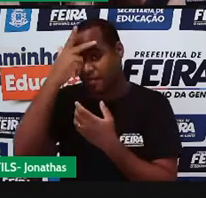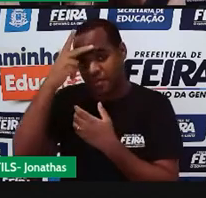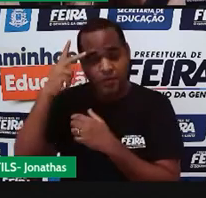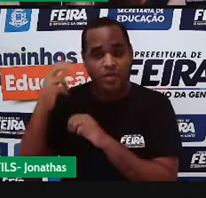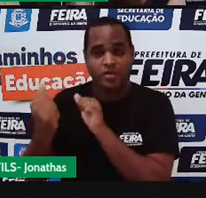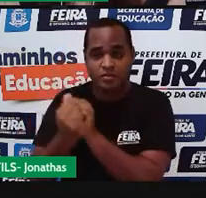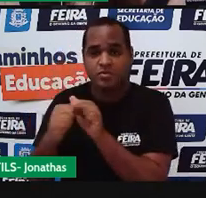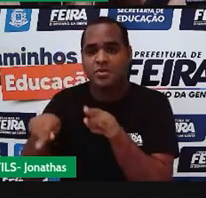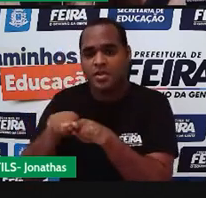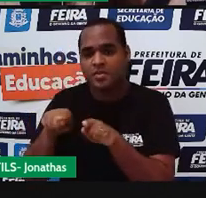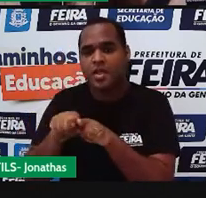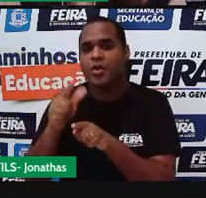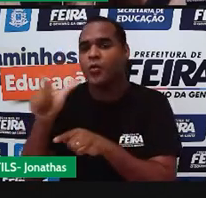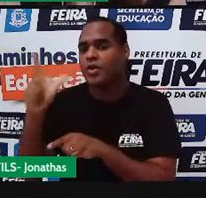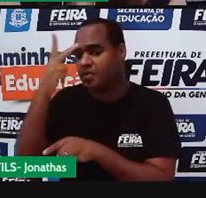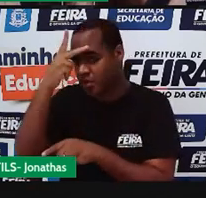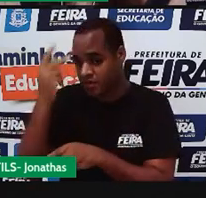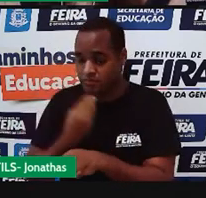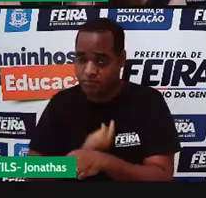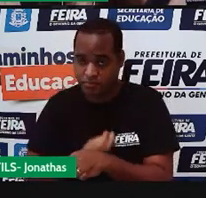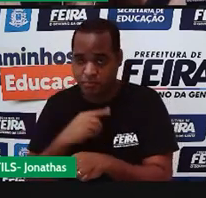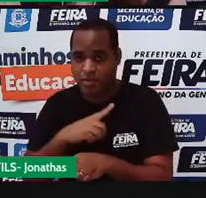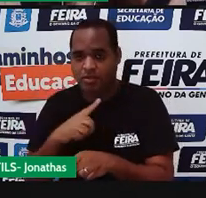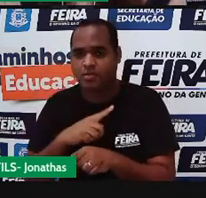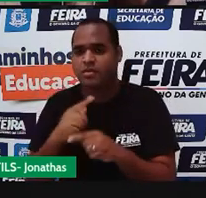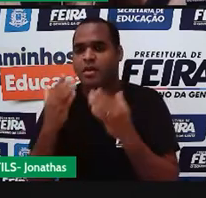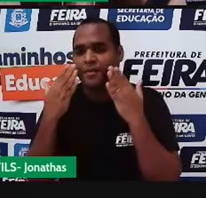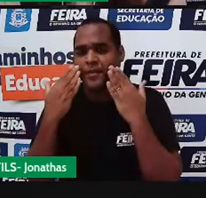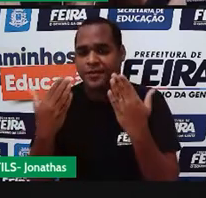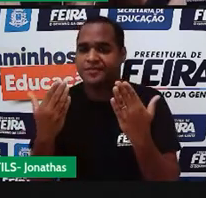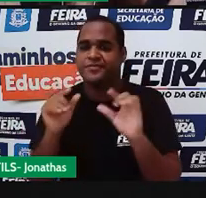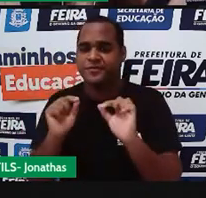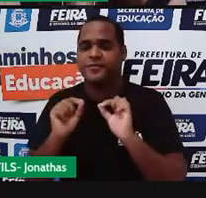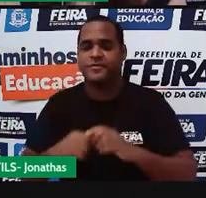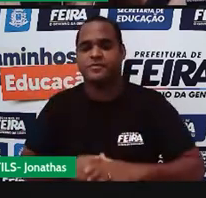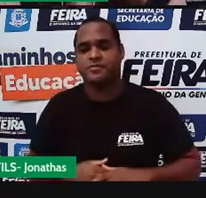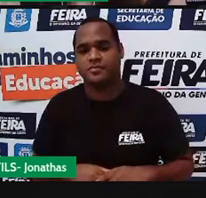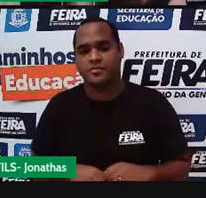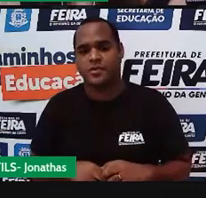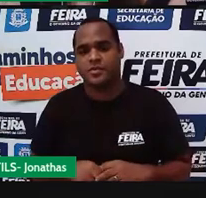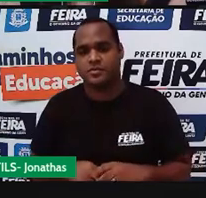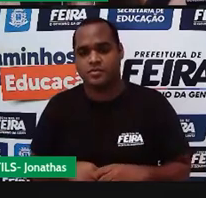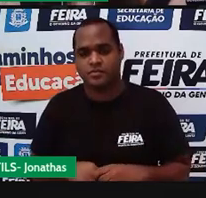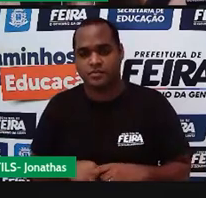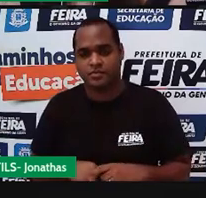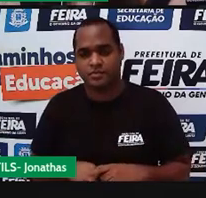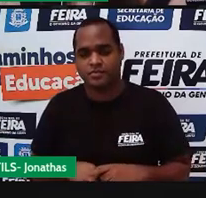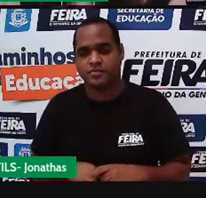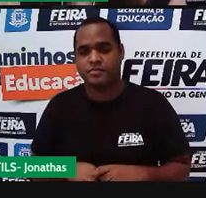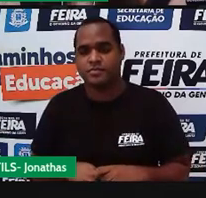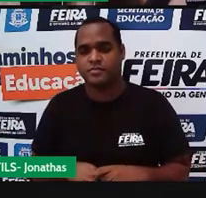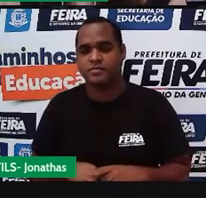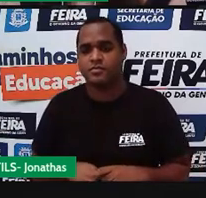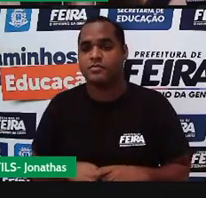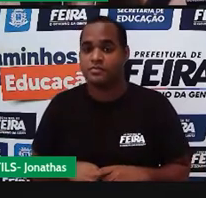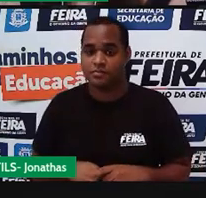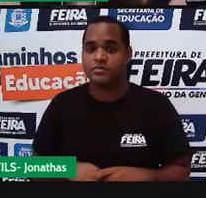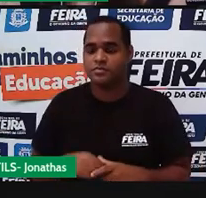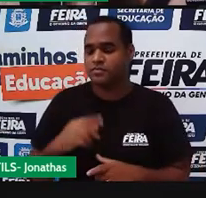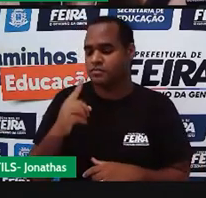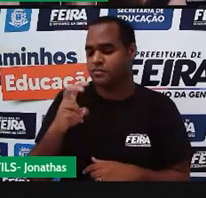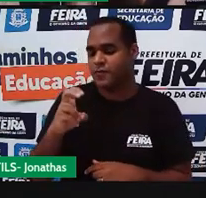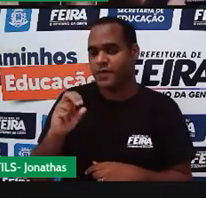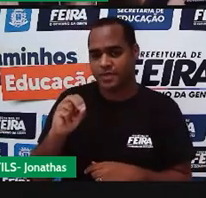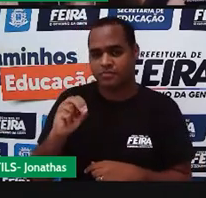e na vida de todos os seres vivos apresentamos alguns dados e nos últimos 150